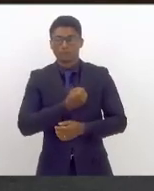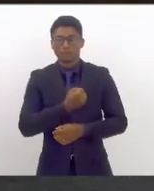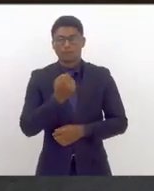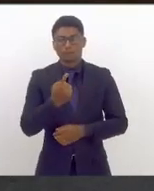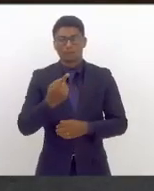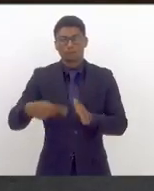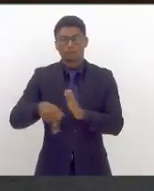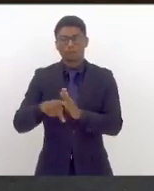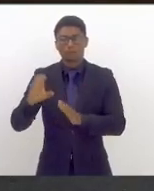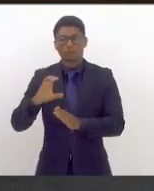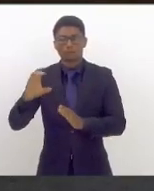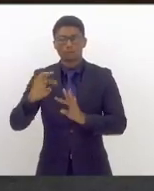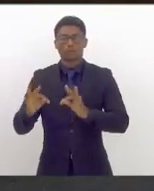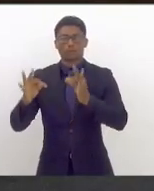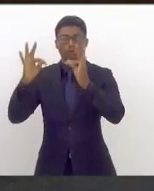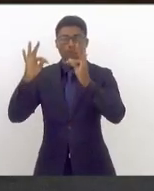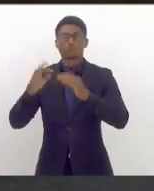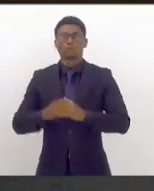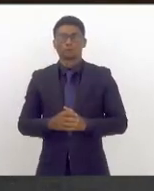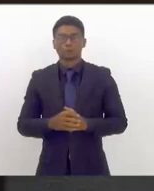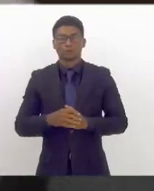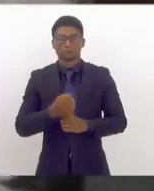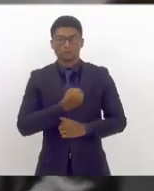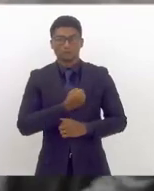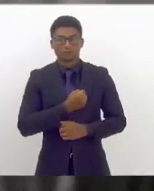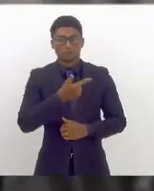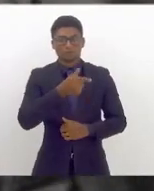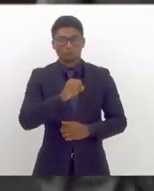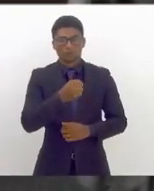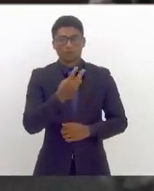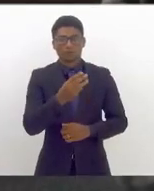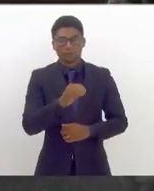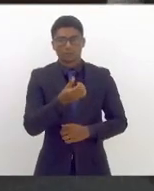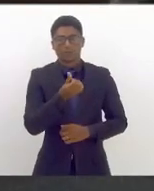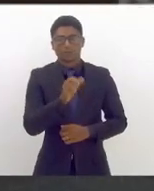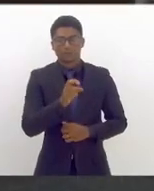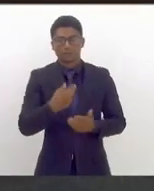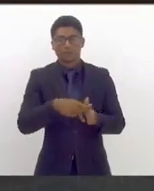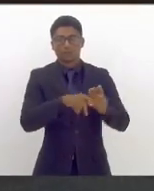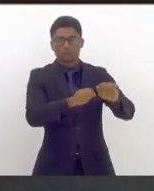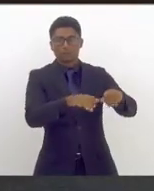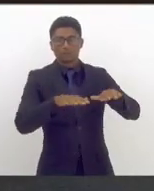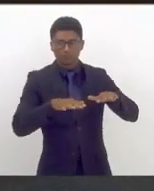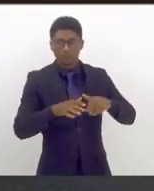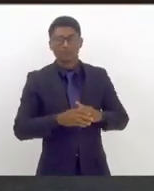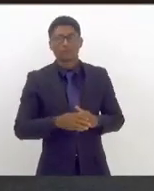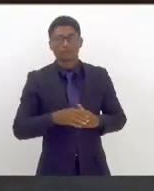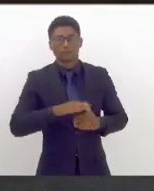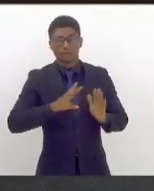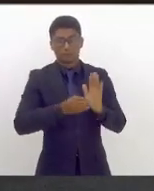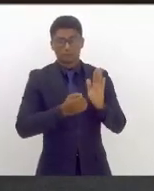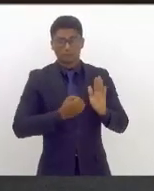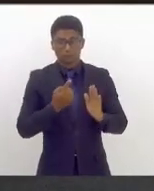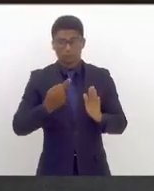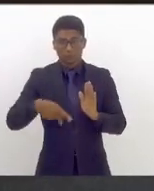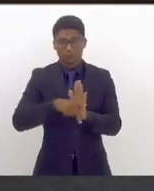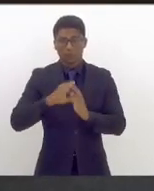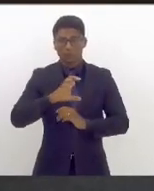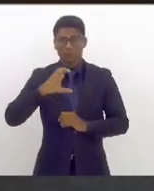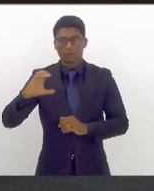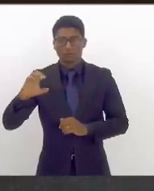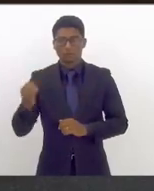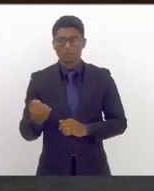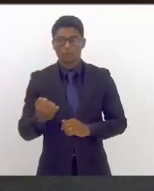um da comissão de ciência e tecnologia números 28 3065 de plenário pela Emenda um da ccj 41